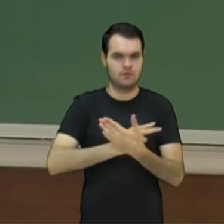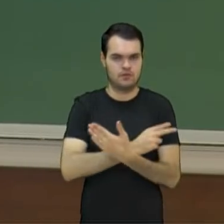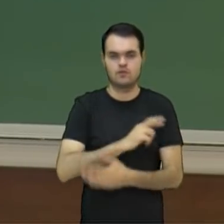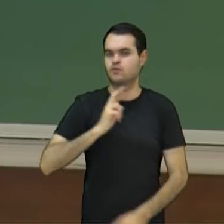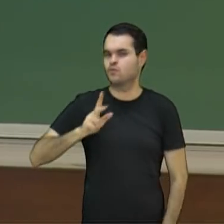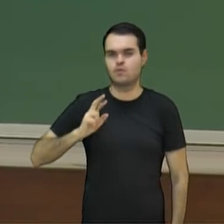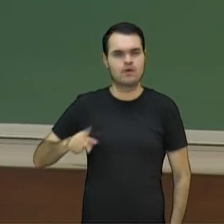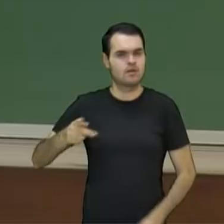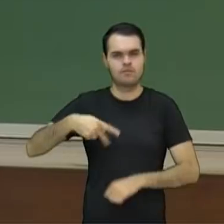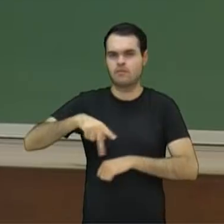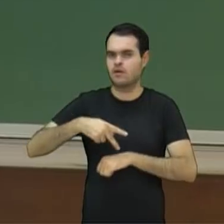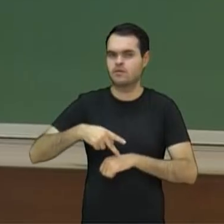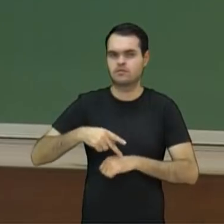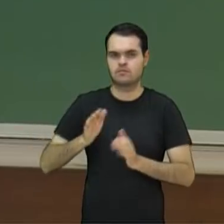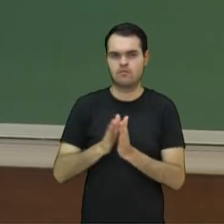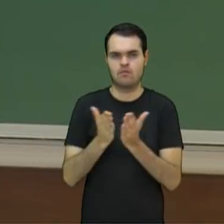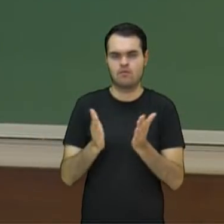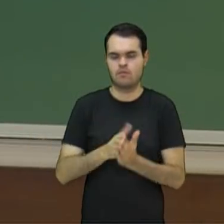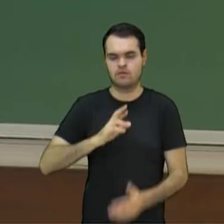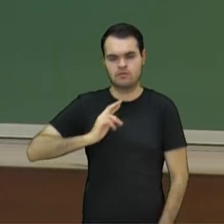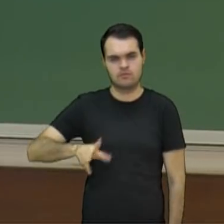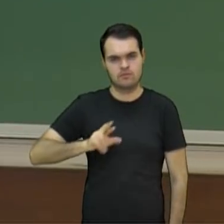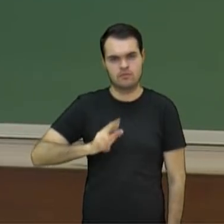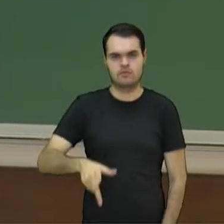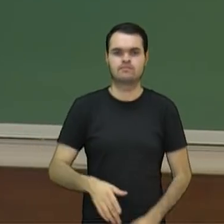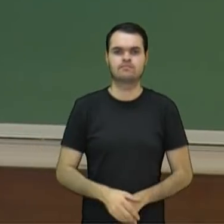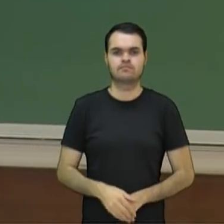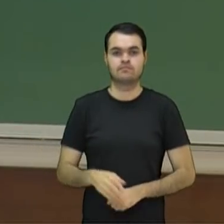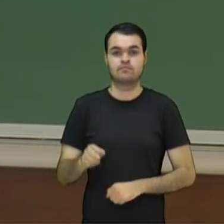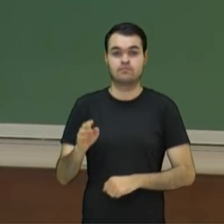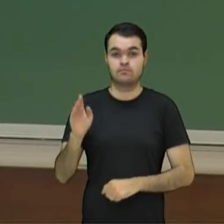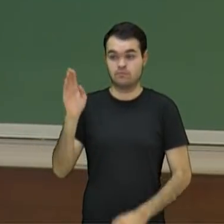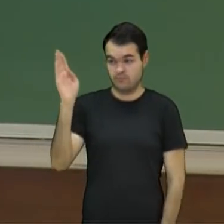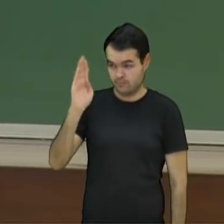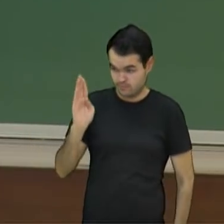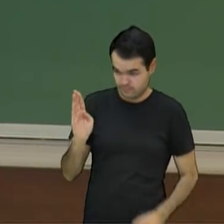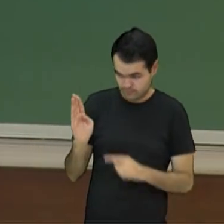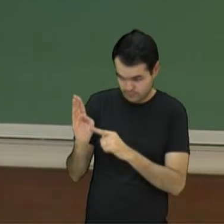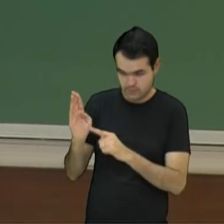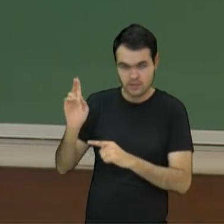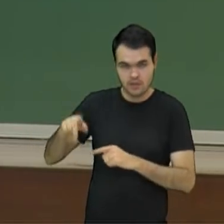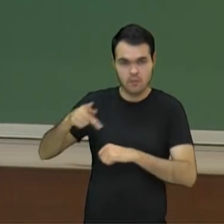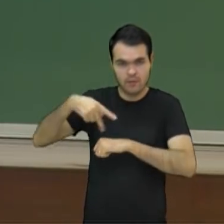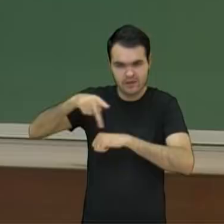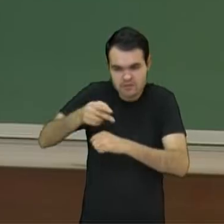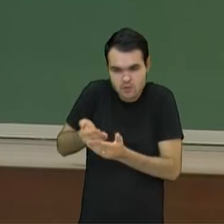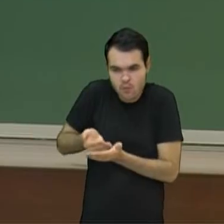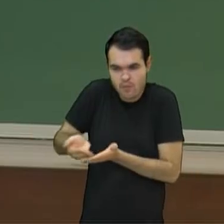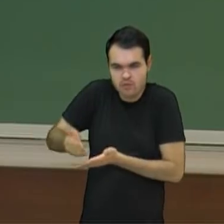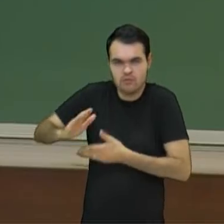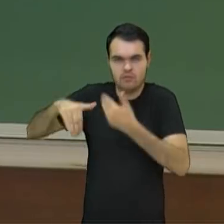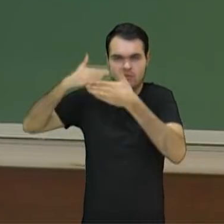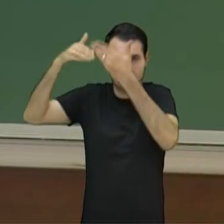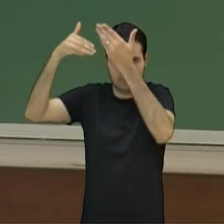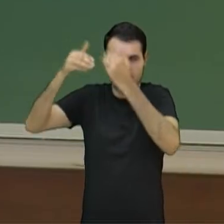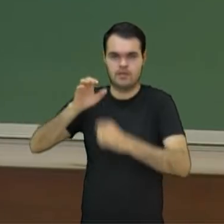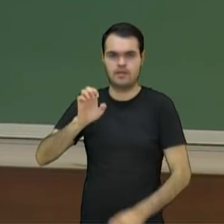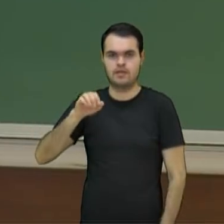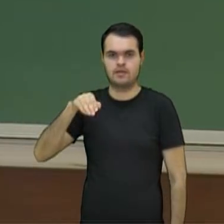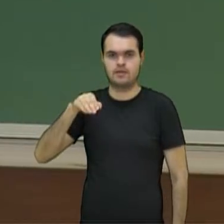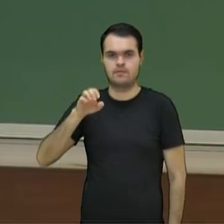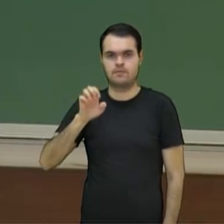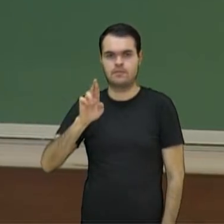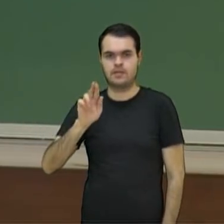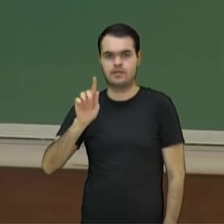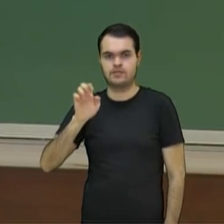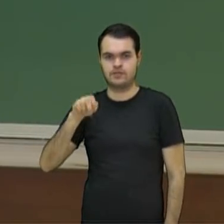país pobre, ok? Então o Brasil é considerado um país emergente e países do continente africano, não